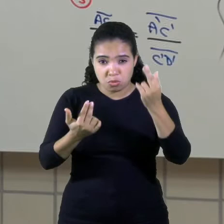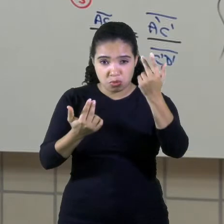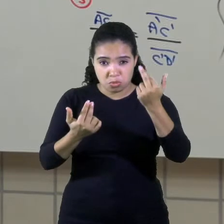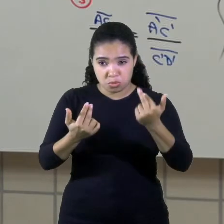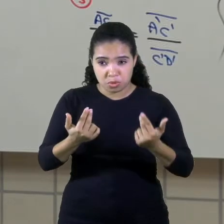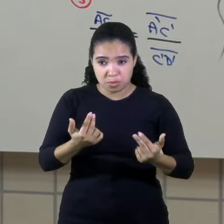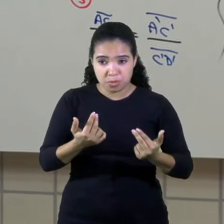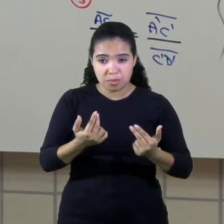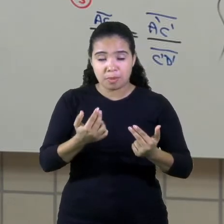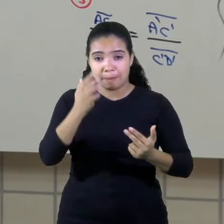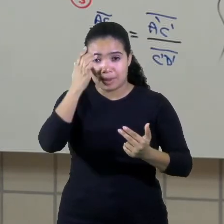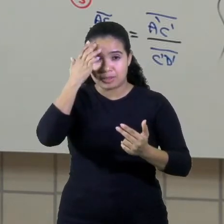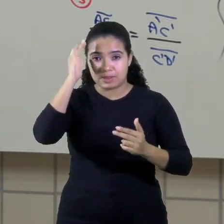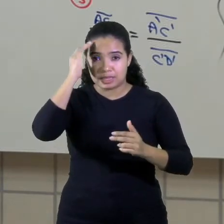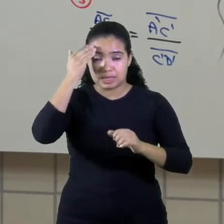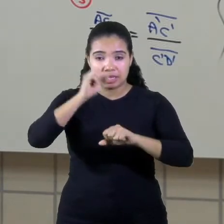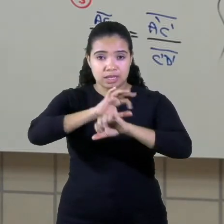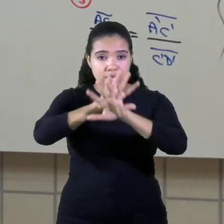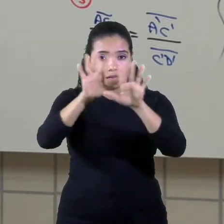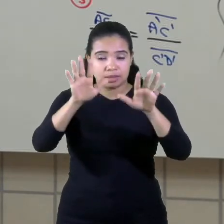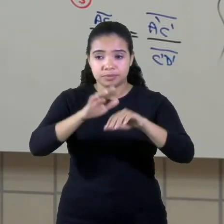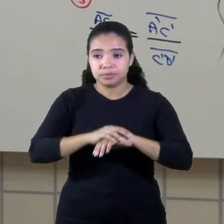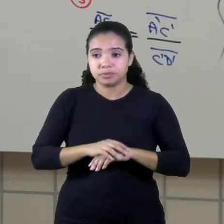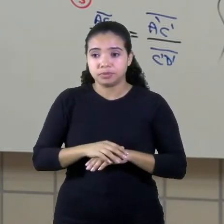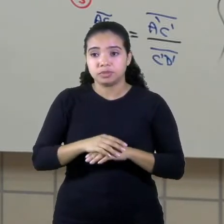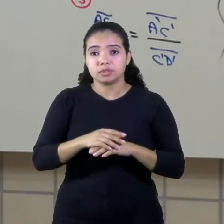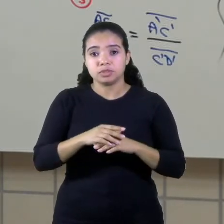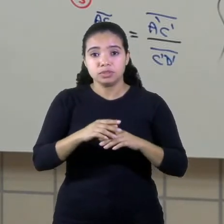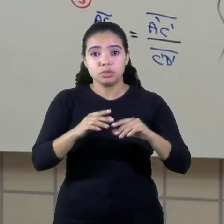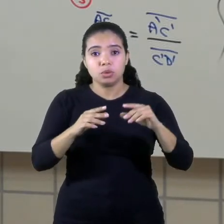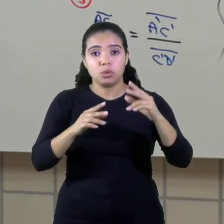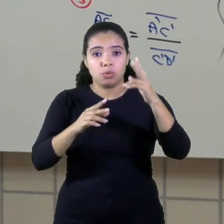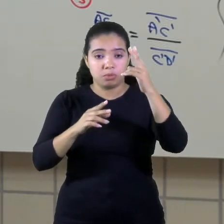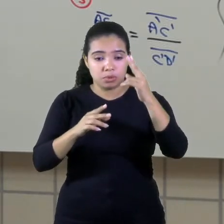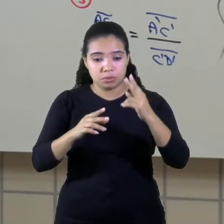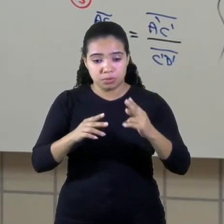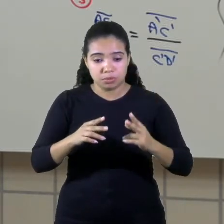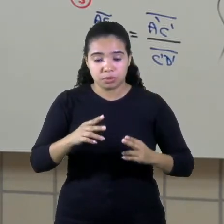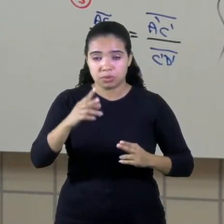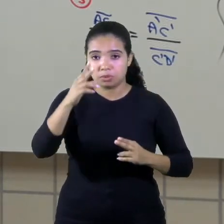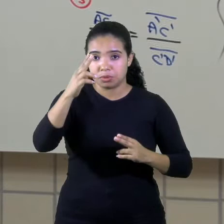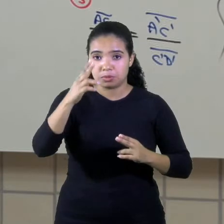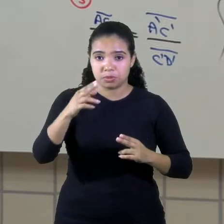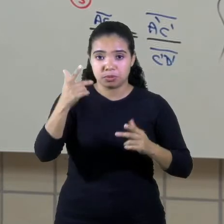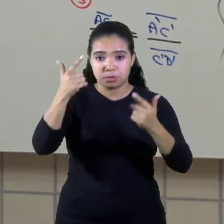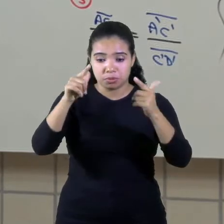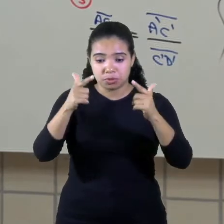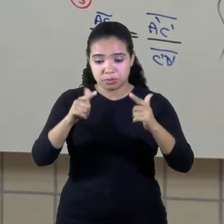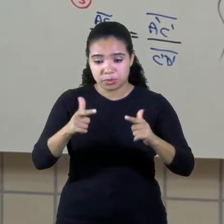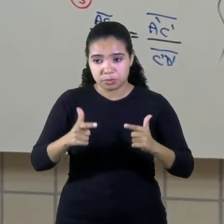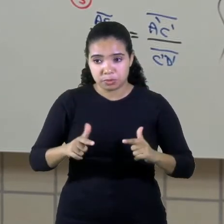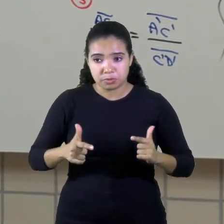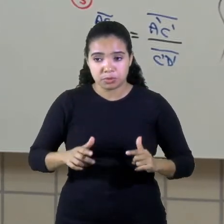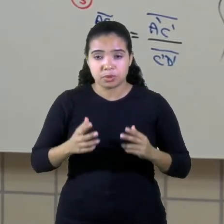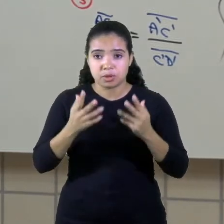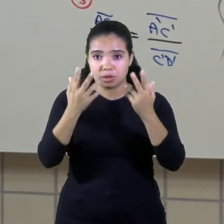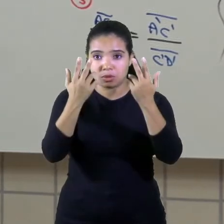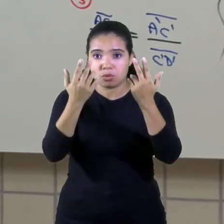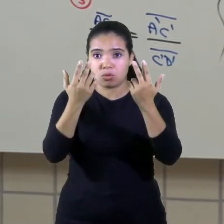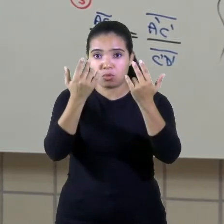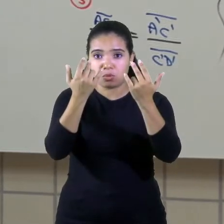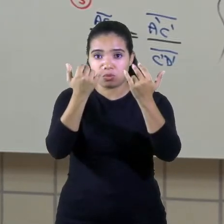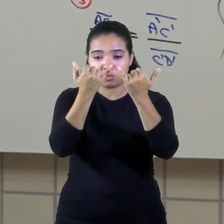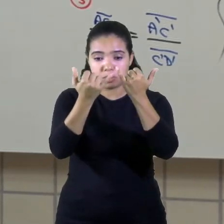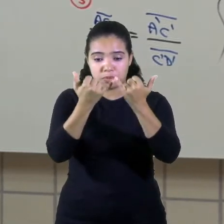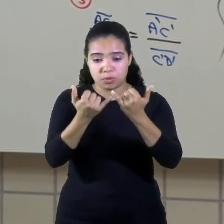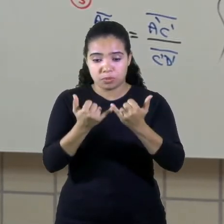facilite o entendimento para muitas pessoas. Então eu sou obrigado a repetir. Se eu pegar esse pedaço e dividir por esse, eu sou obrigado a fazer a mesma coisa do outro lado. Se